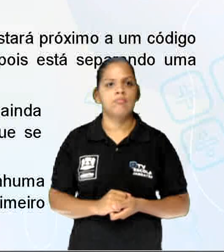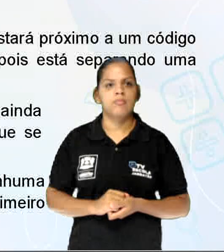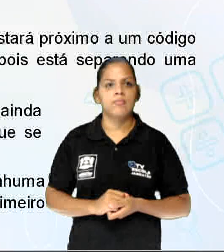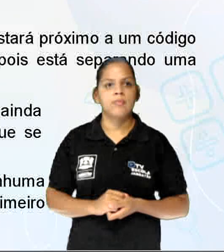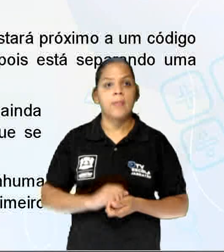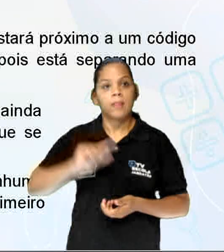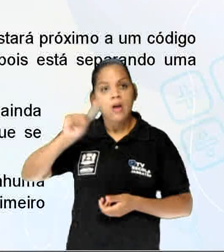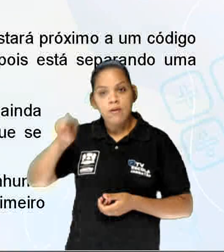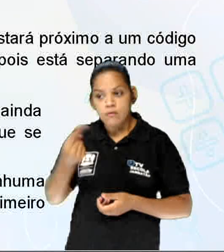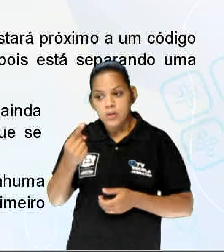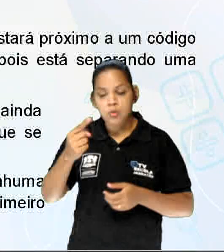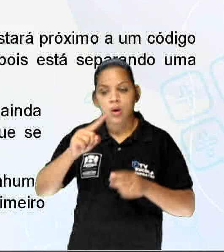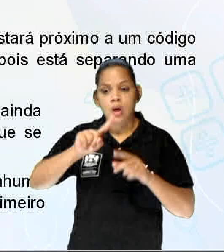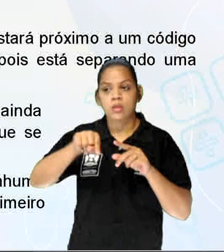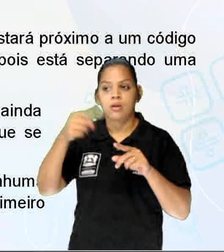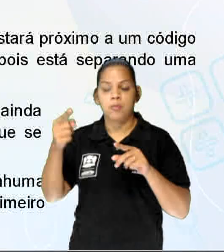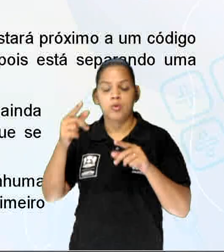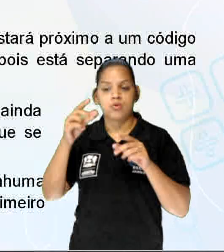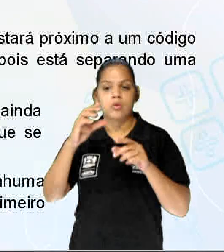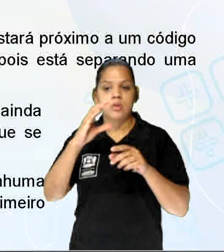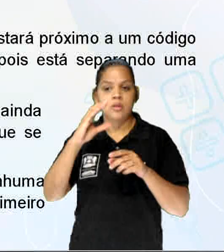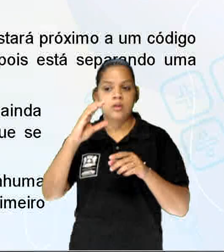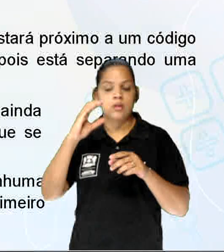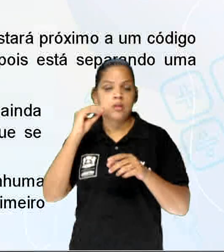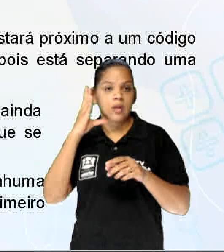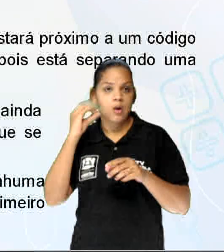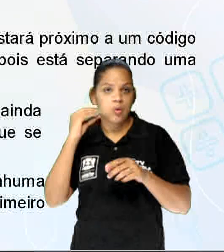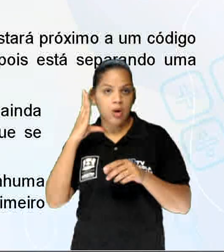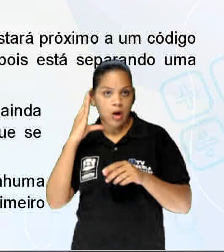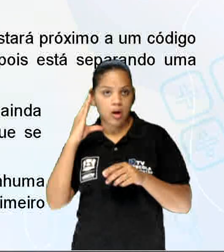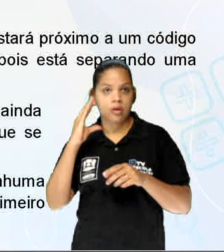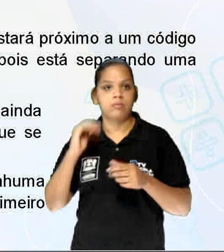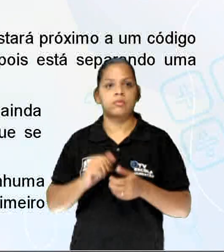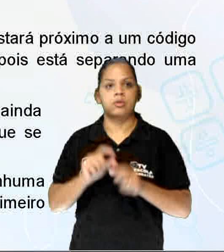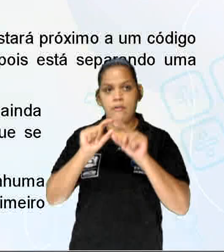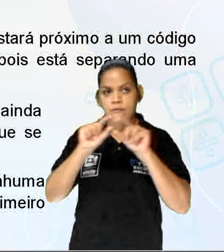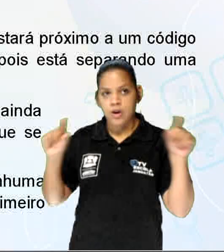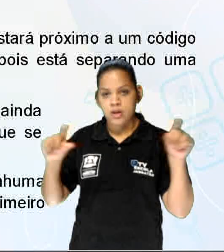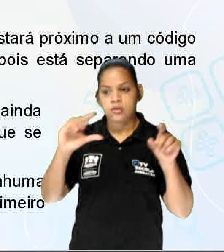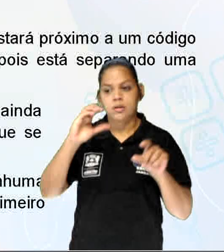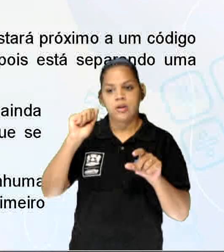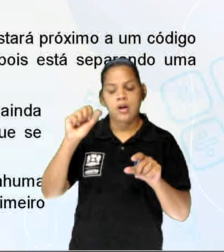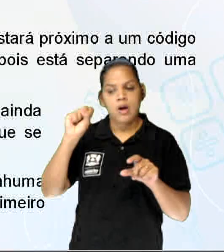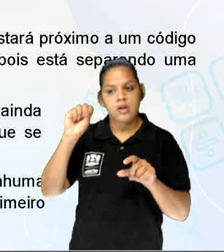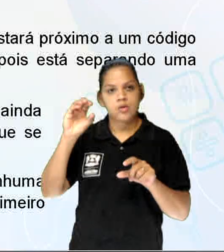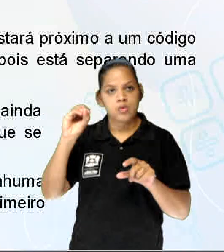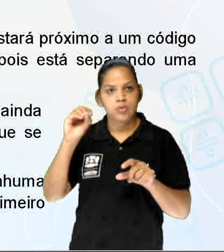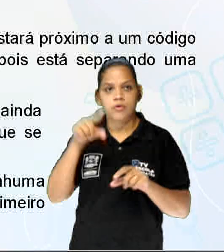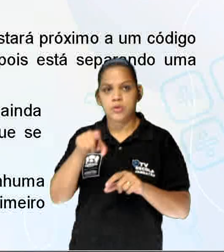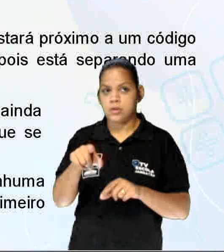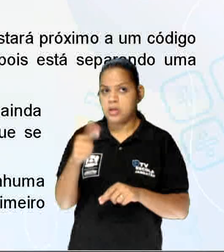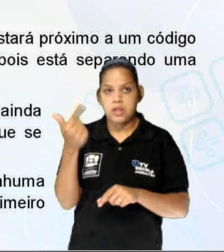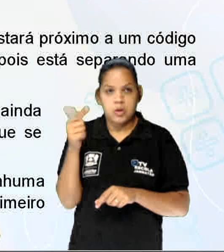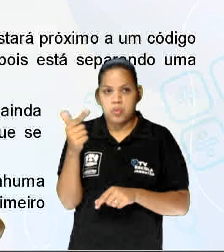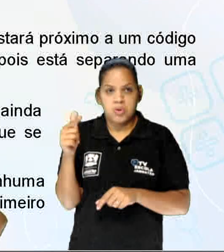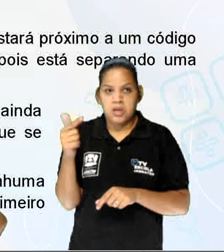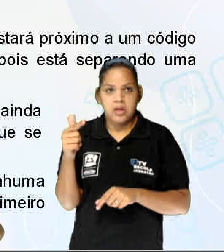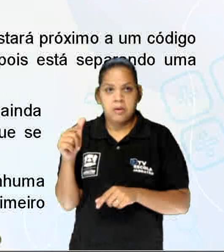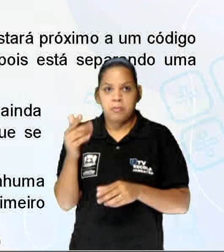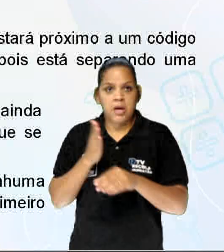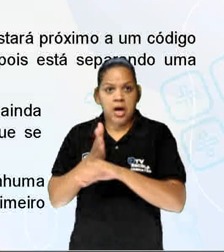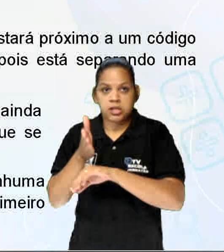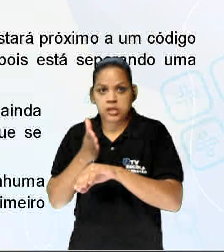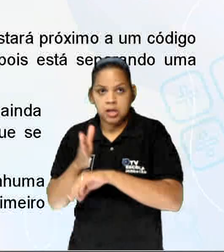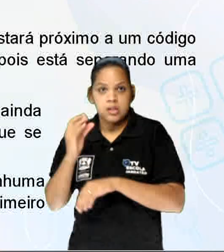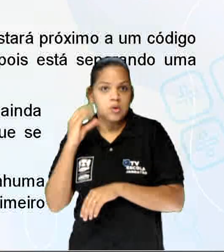de celular em caso você não tenha mais acesso ao celular, vírgula, procure o